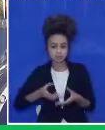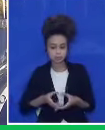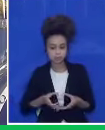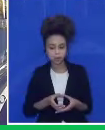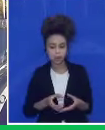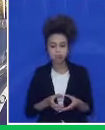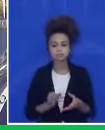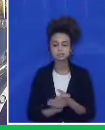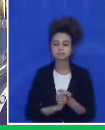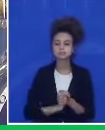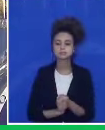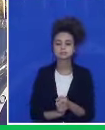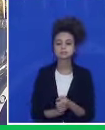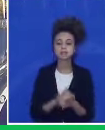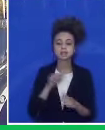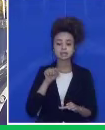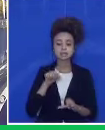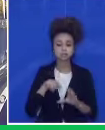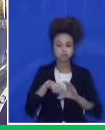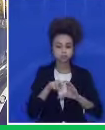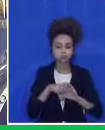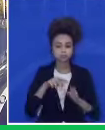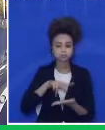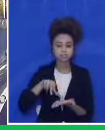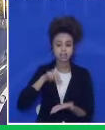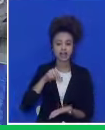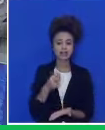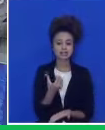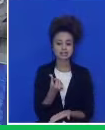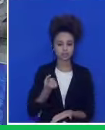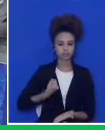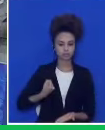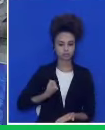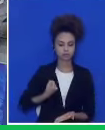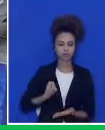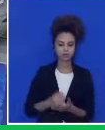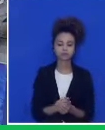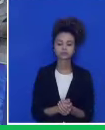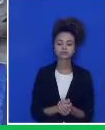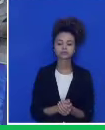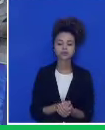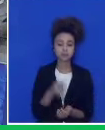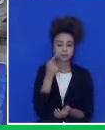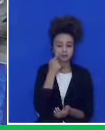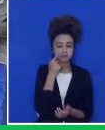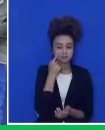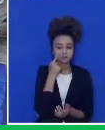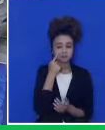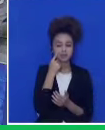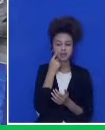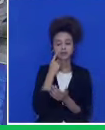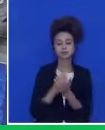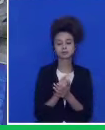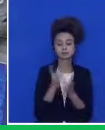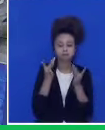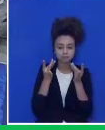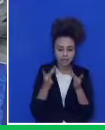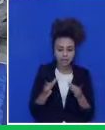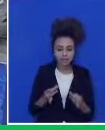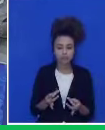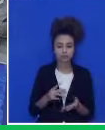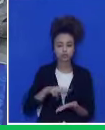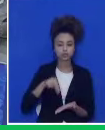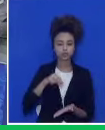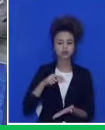de 01 a 60. E deste Globo vamos sortear as 6 dezenas da Mega Sena. E para conferir de perto cada detalhe do nosso